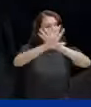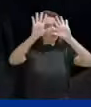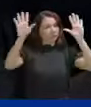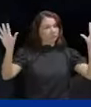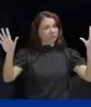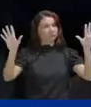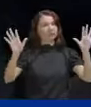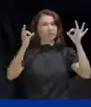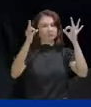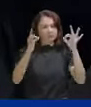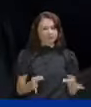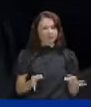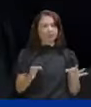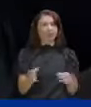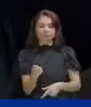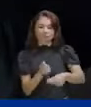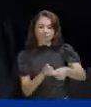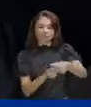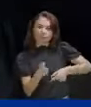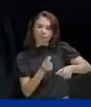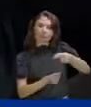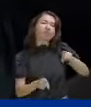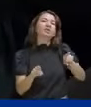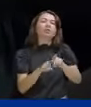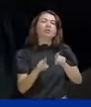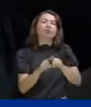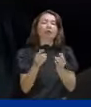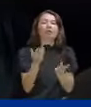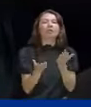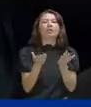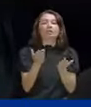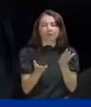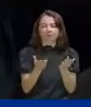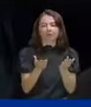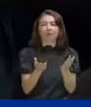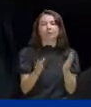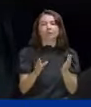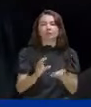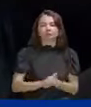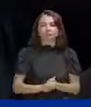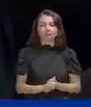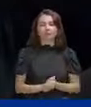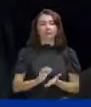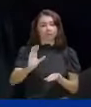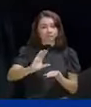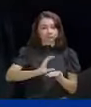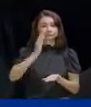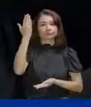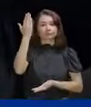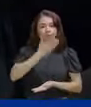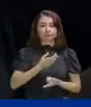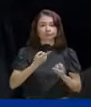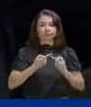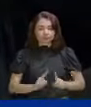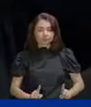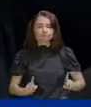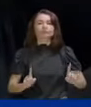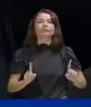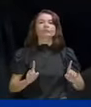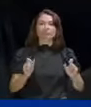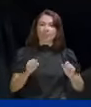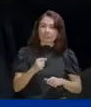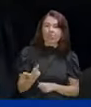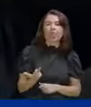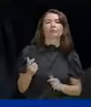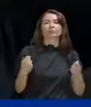transparência, da moralidade, da economicidade e da razoabilidade às contas, ou mesmo de que não seria possível considerar